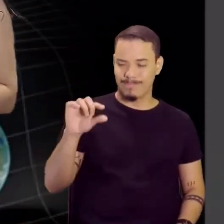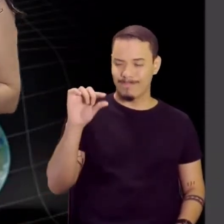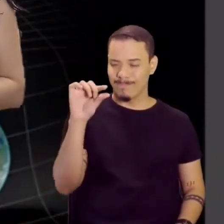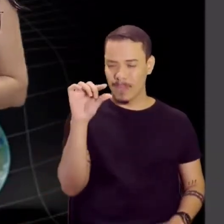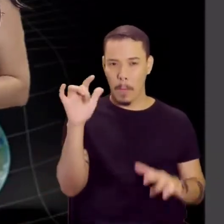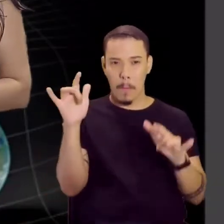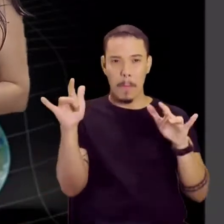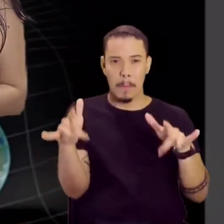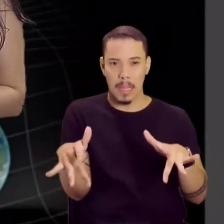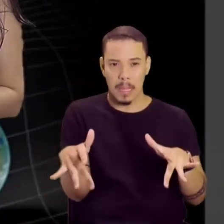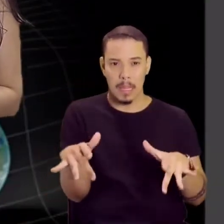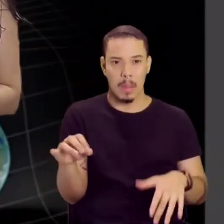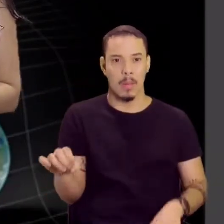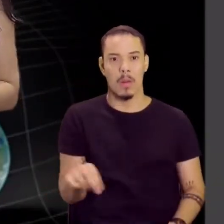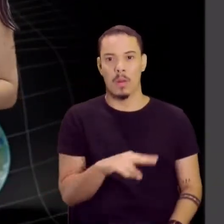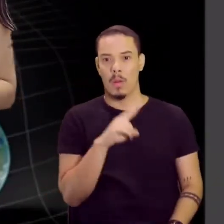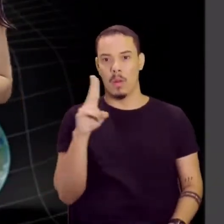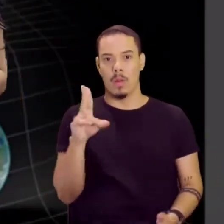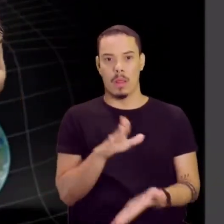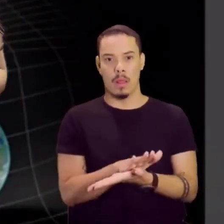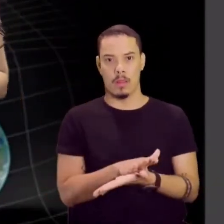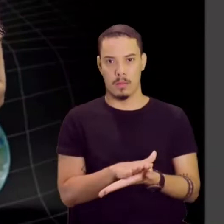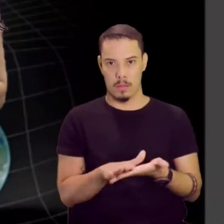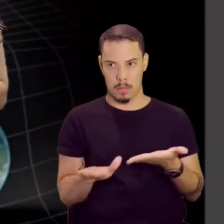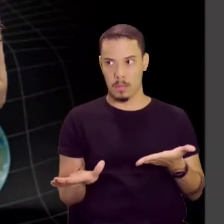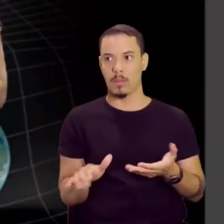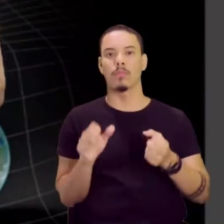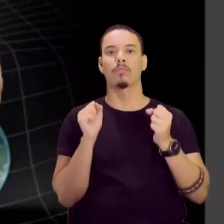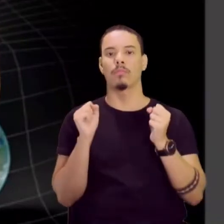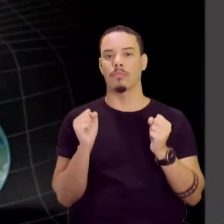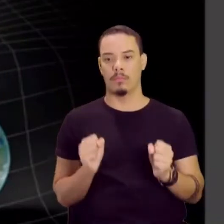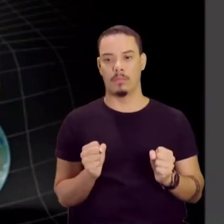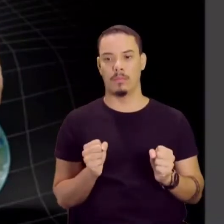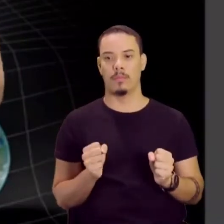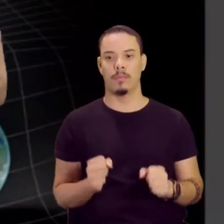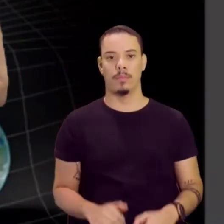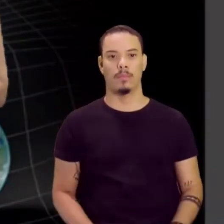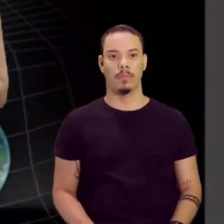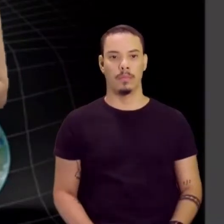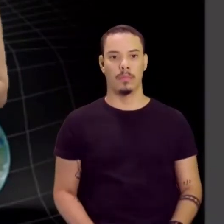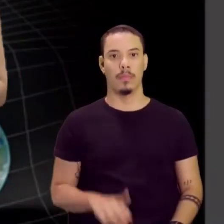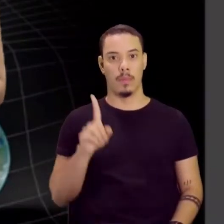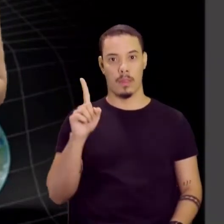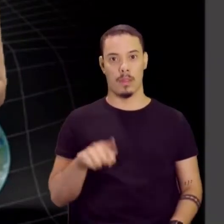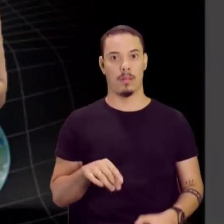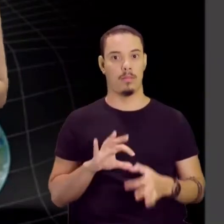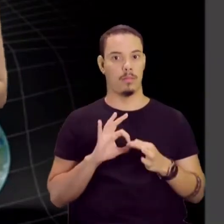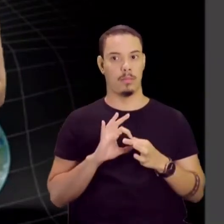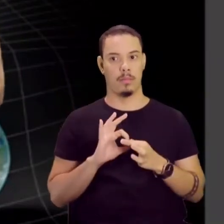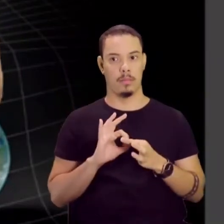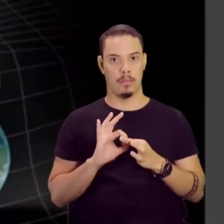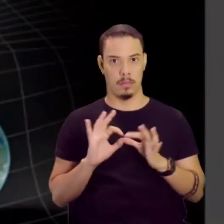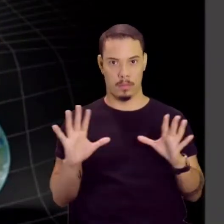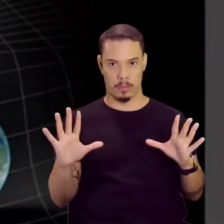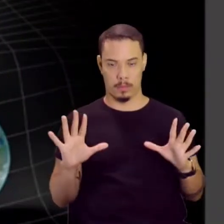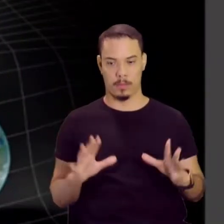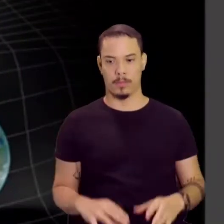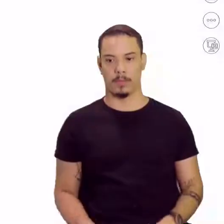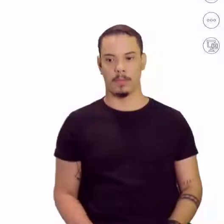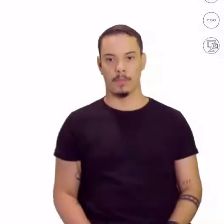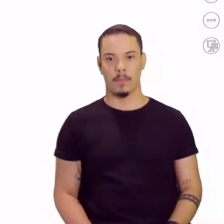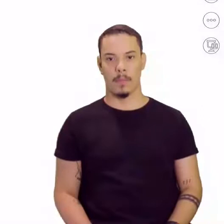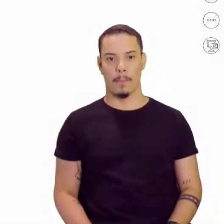desprezada ou desprezível, a gente pode considerar. Aí a gente considera que é uma queda livre. Vamos continuar? Olha só. Vamos